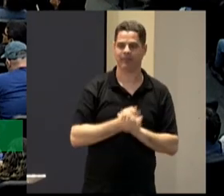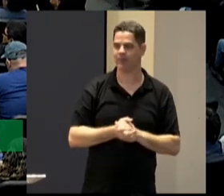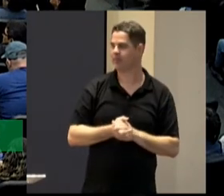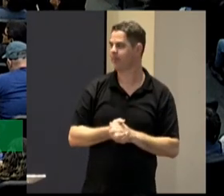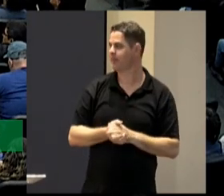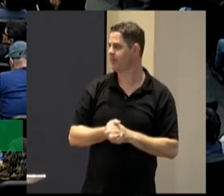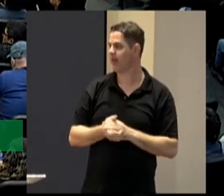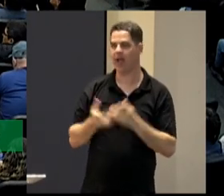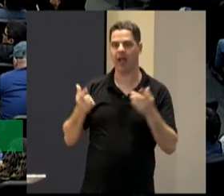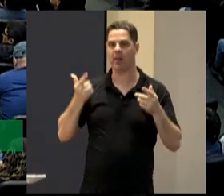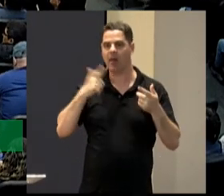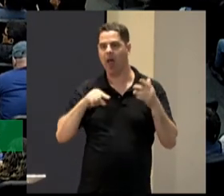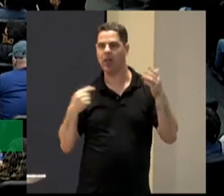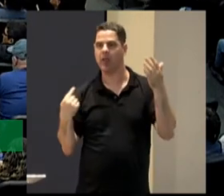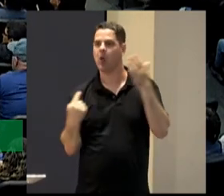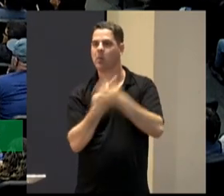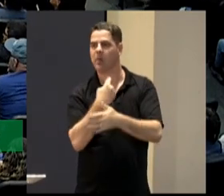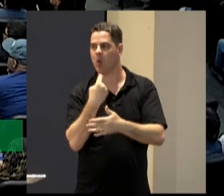Mais alguma?